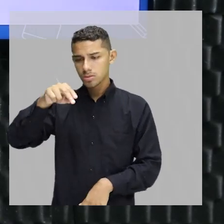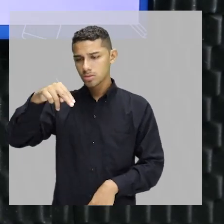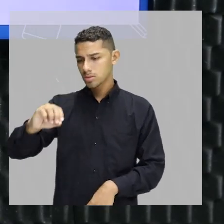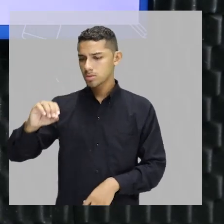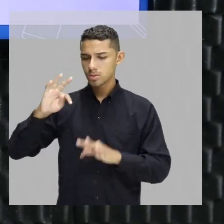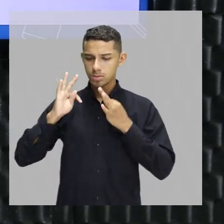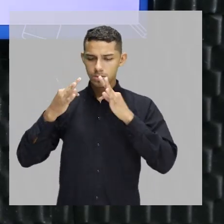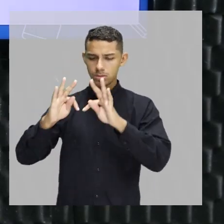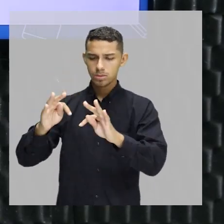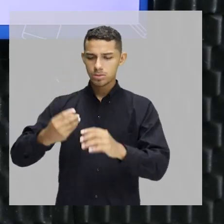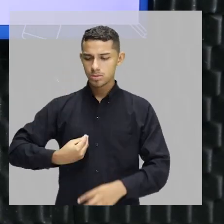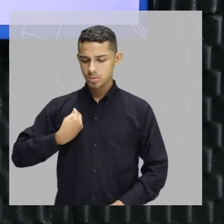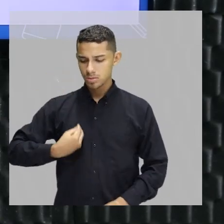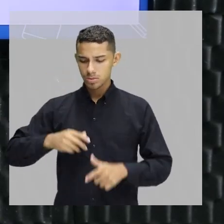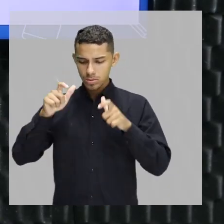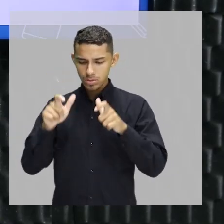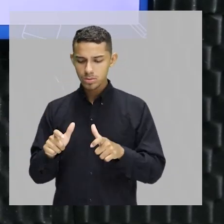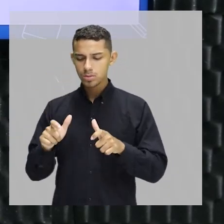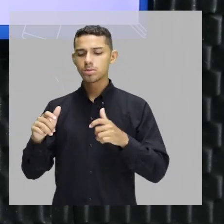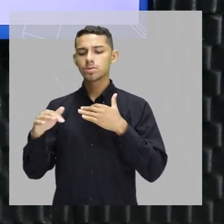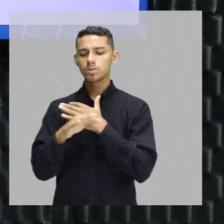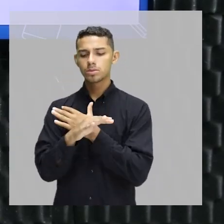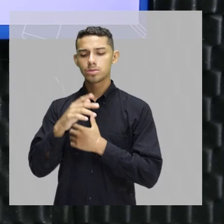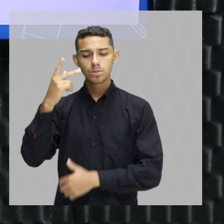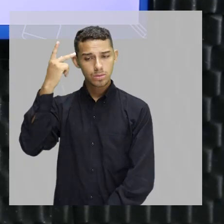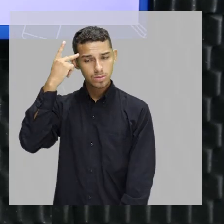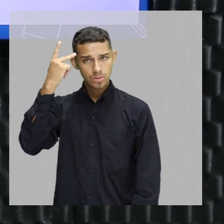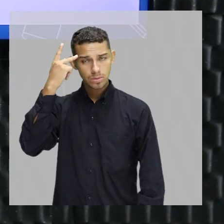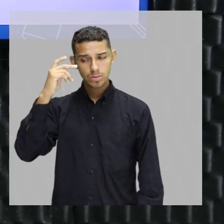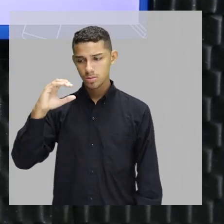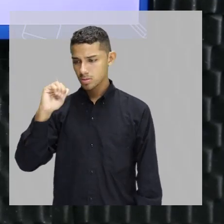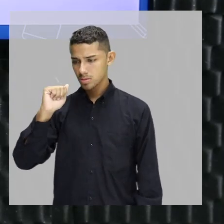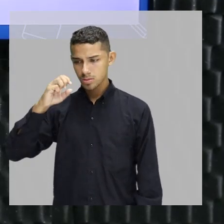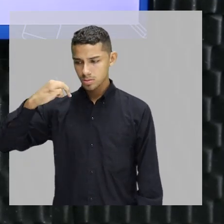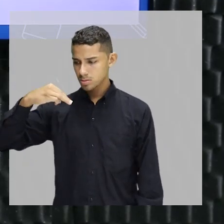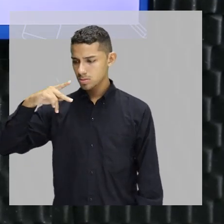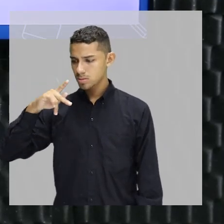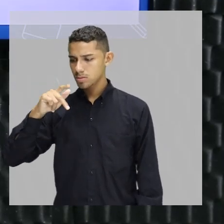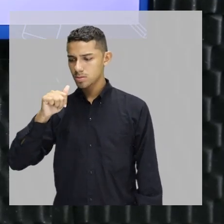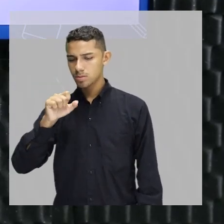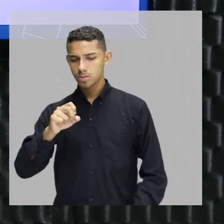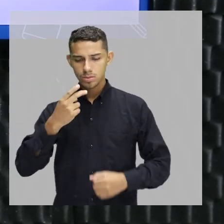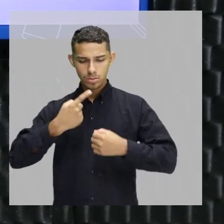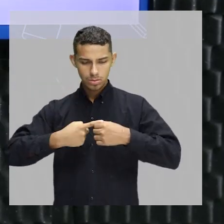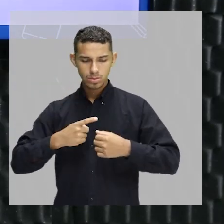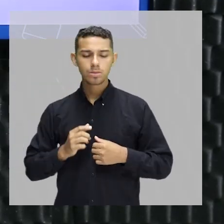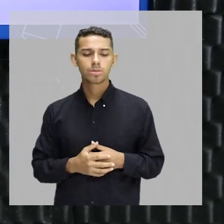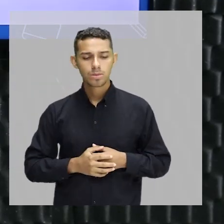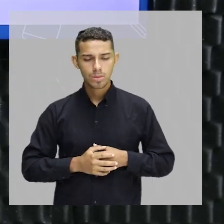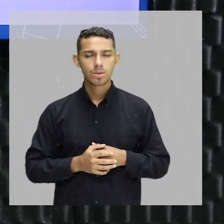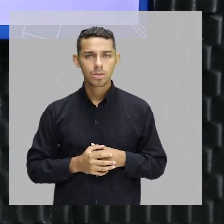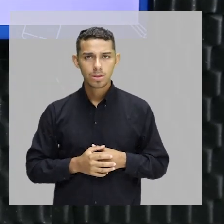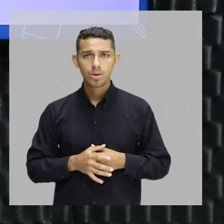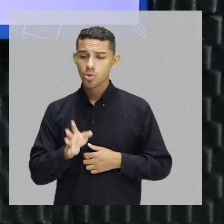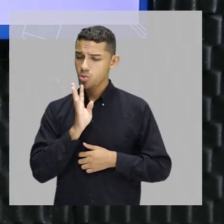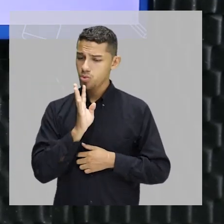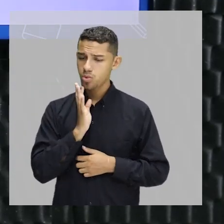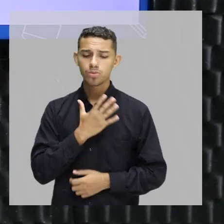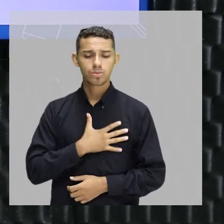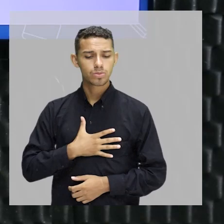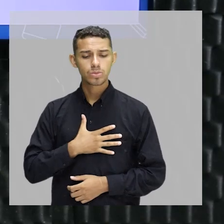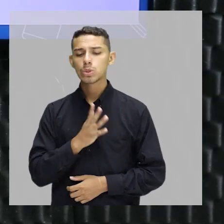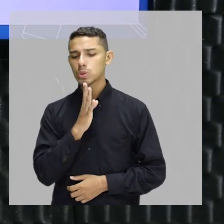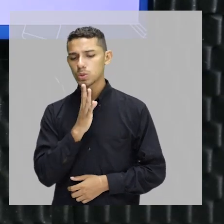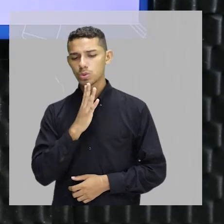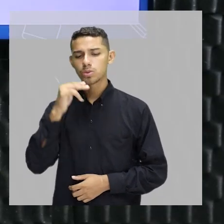nanotecnologia localizada em Campinas, certo? Localizada na cidade de Campinas. Eu tive o prazer de conhecer esse laboratório